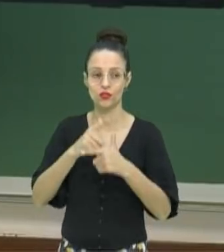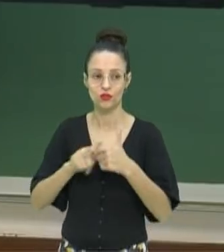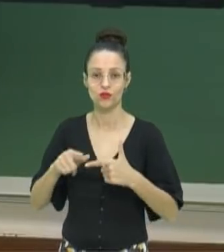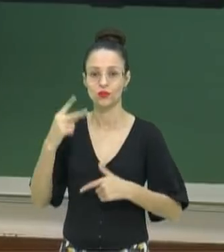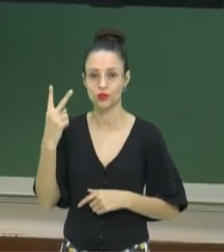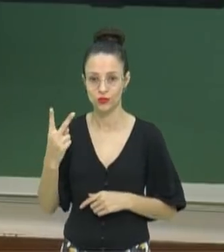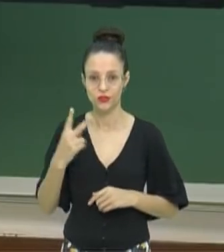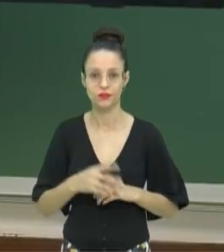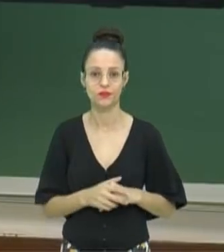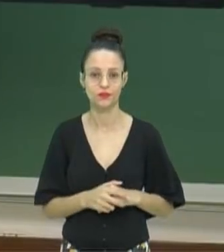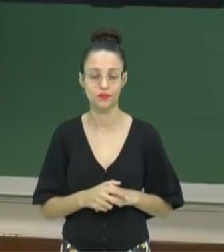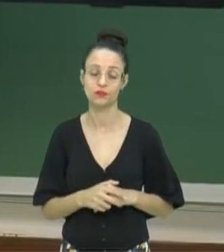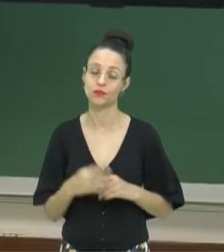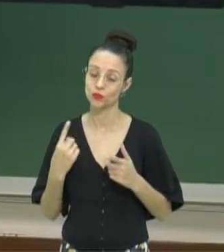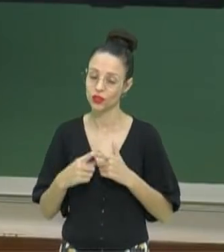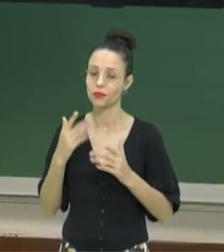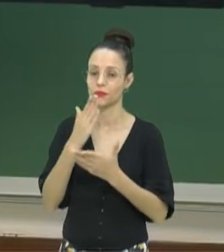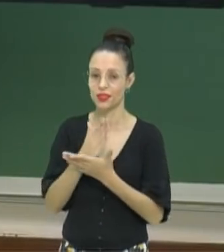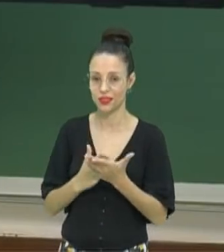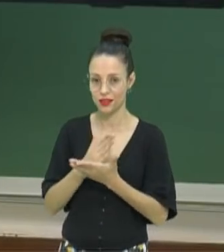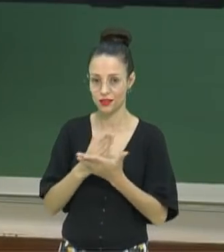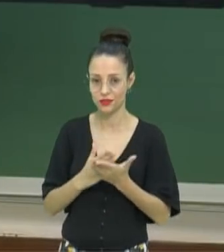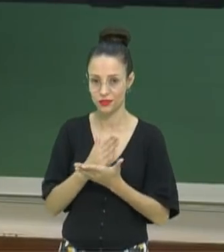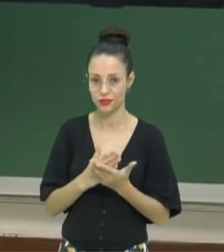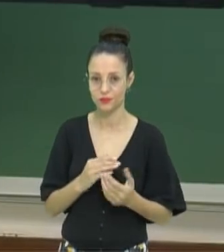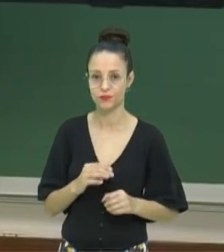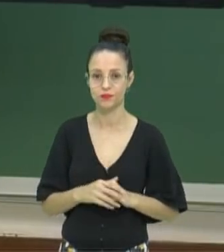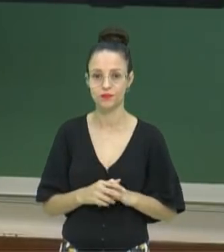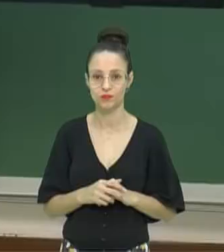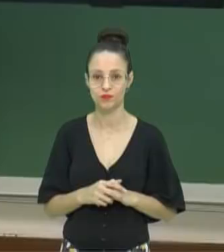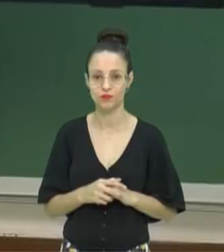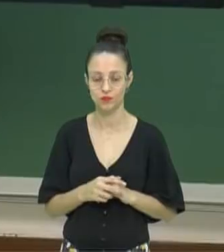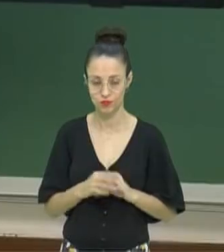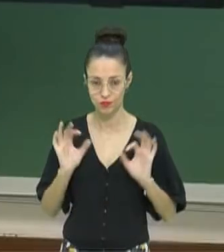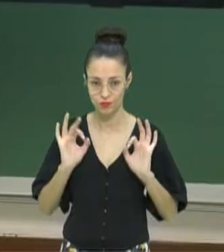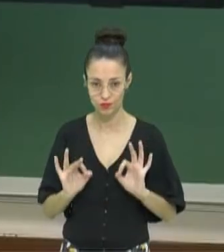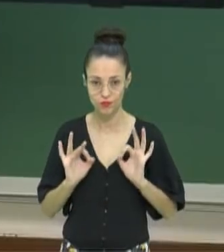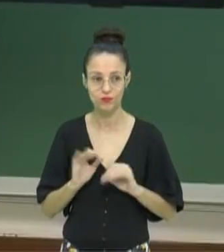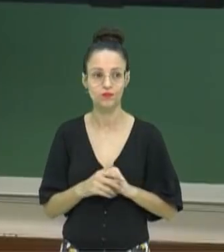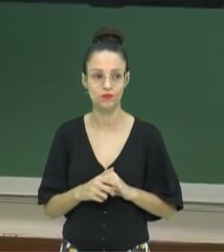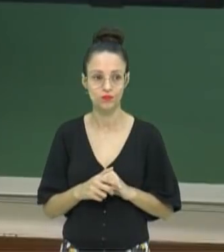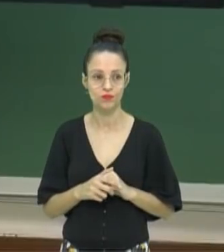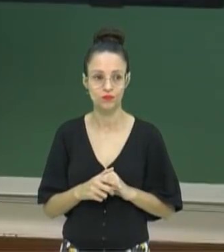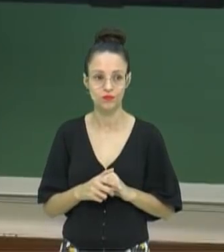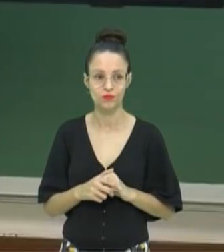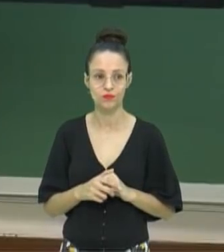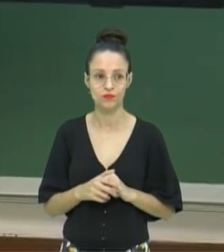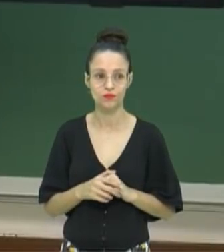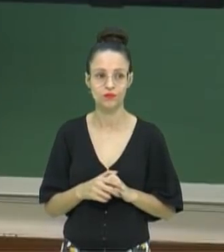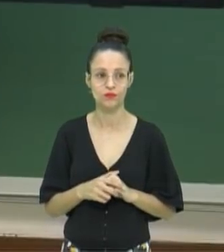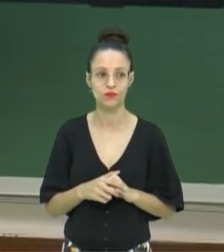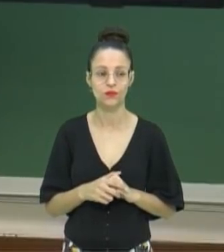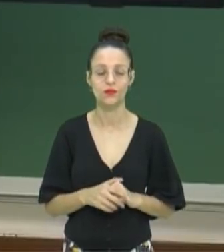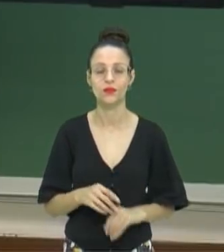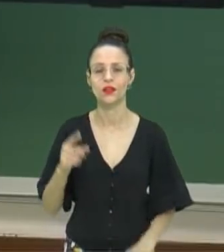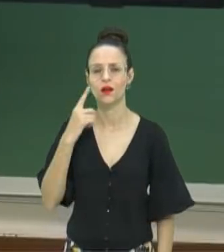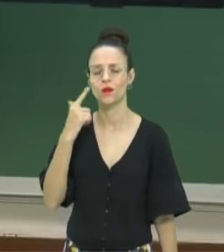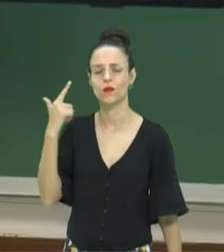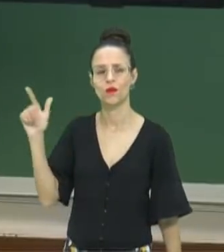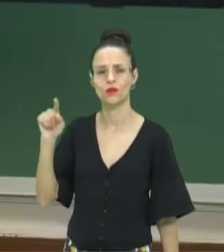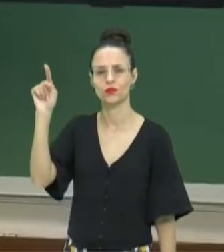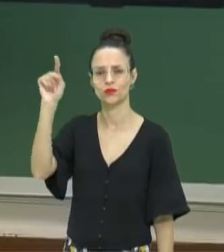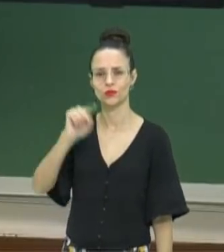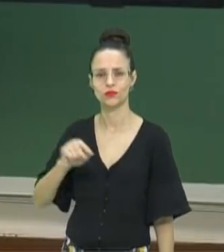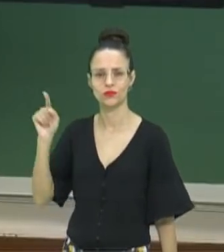metade. Porque daí esse pedaço eu vou tirar do quadrado, certo? Você vai tirar. E esse outro pedaço